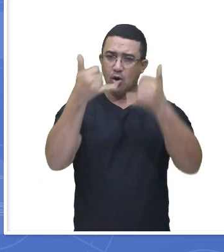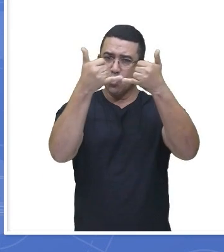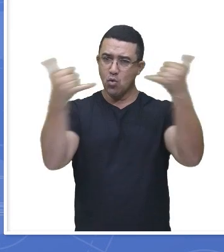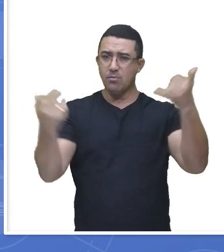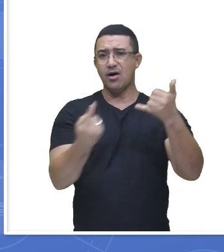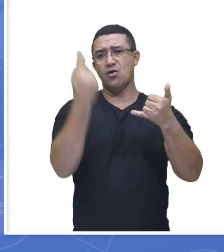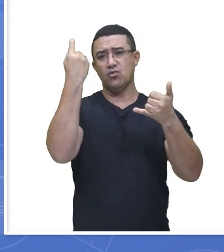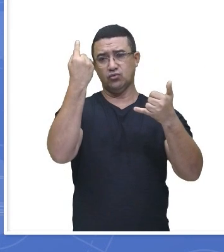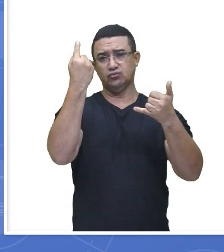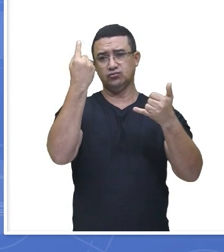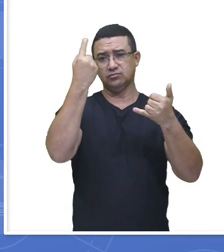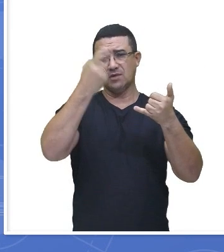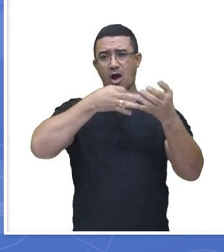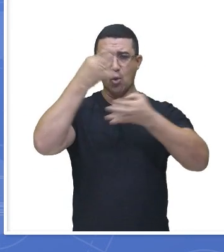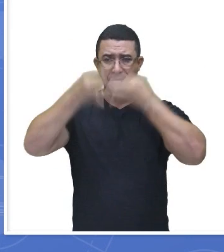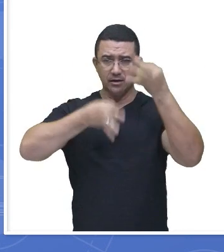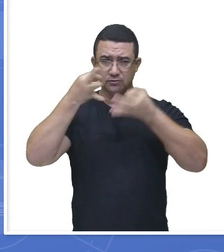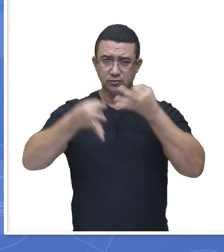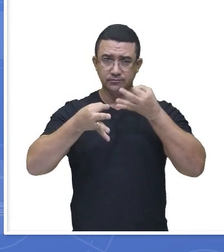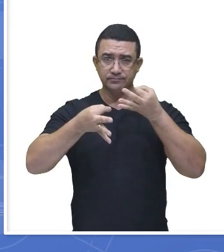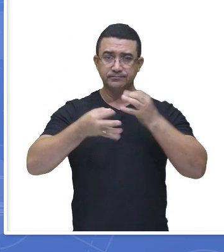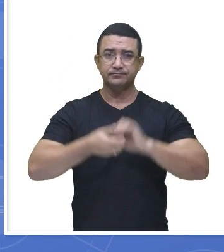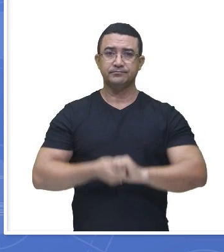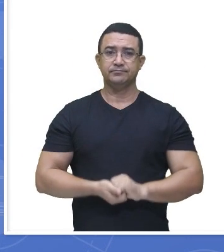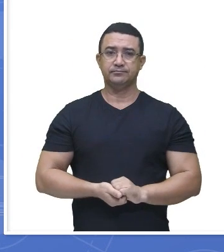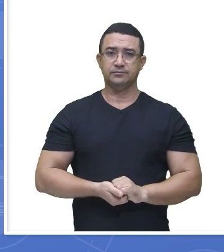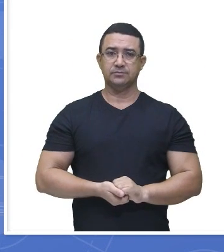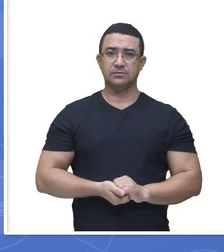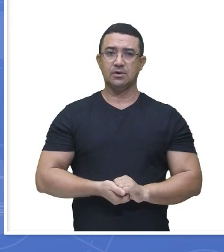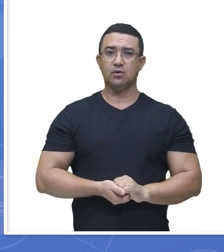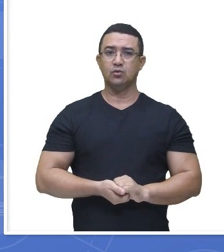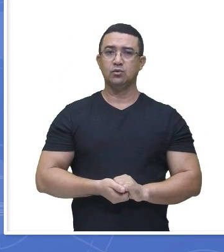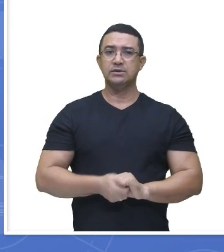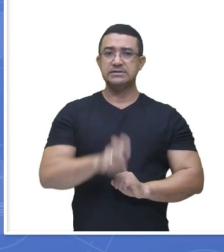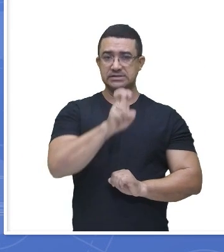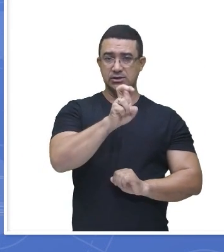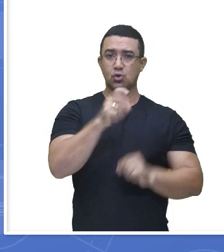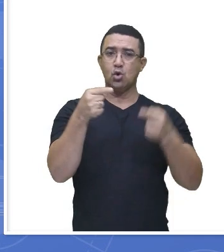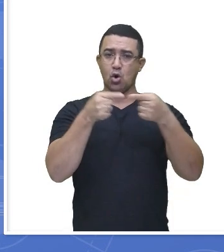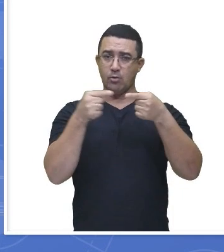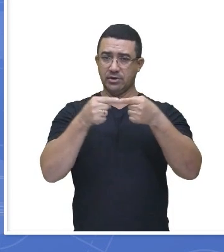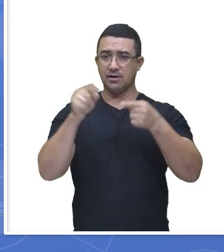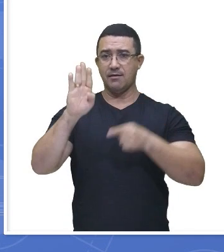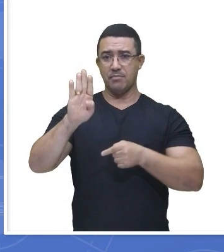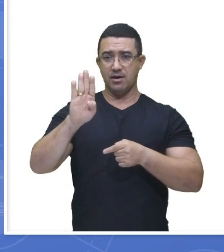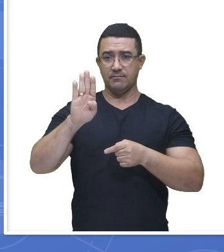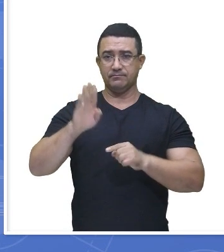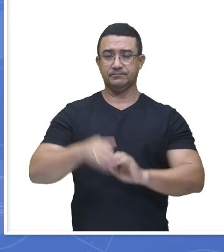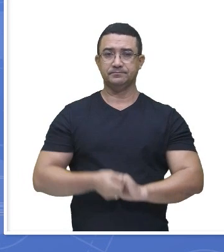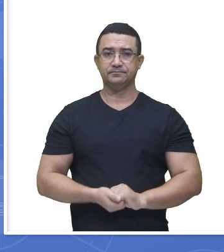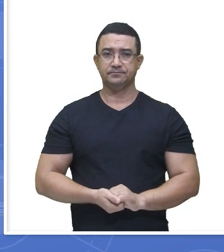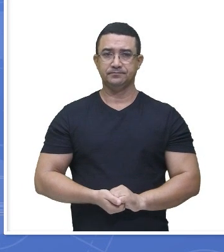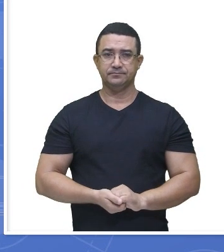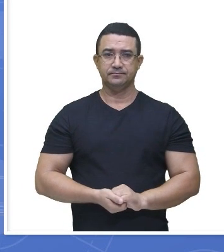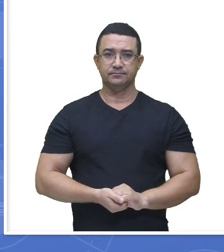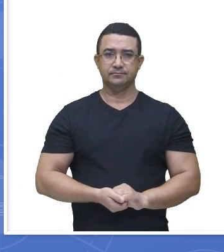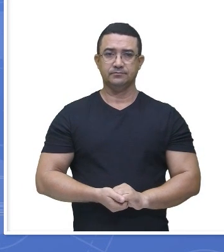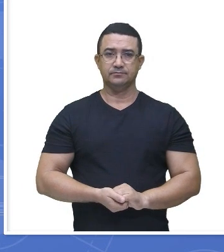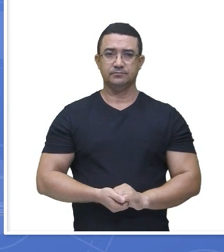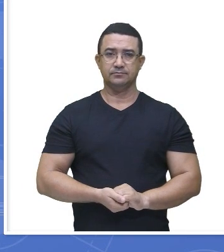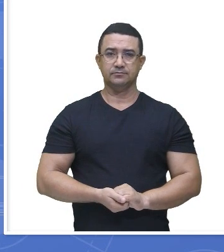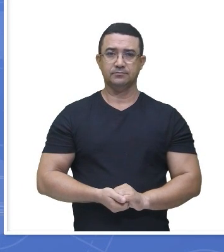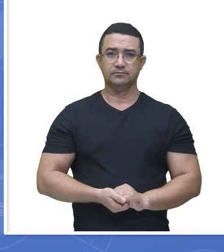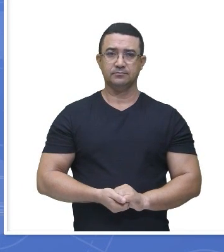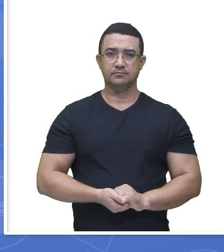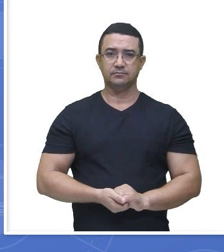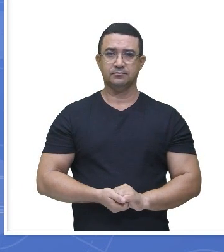única, certo? Então, o 5 fica com a letra B. Que mais aqui? Um cuento